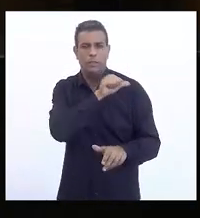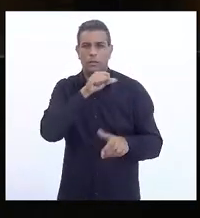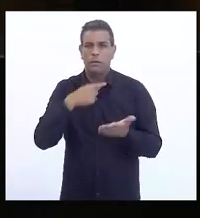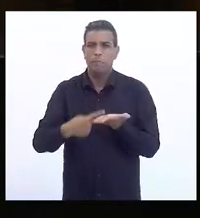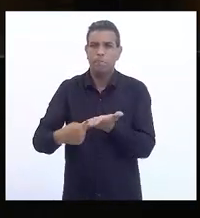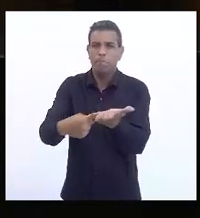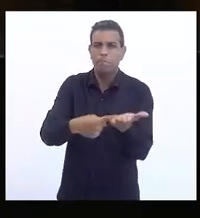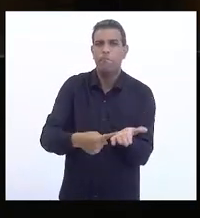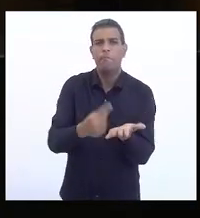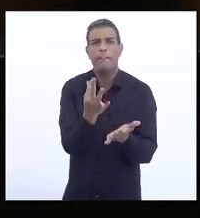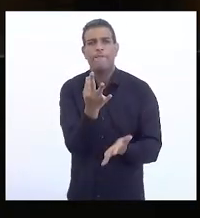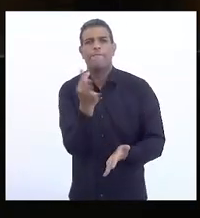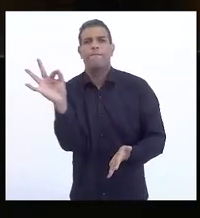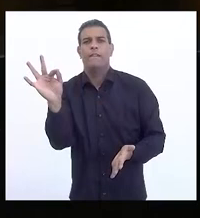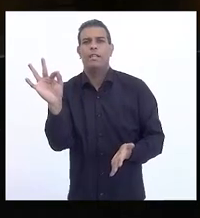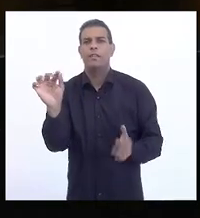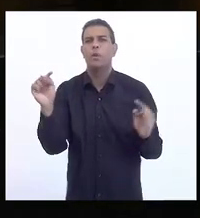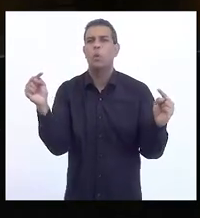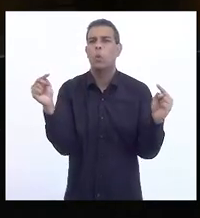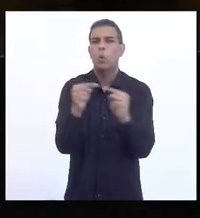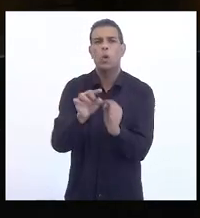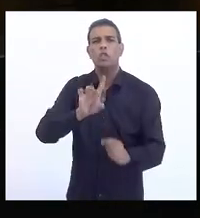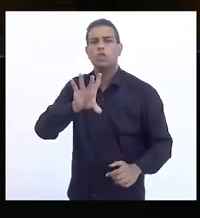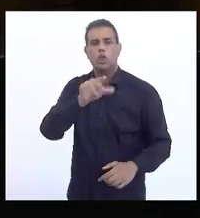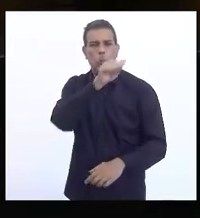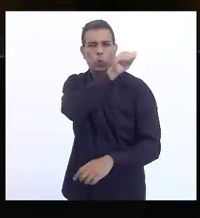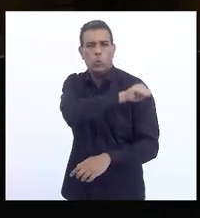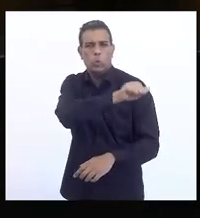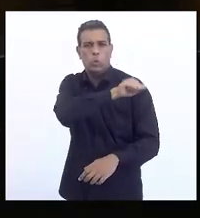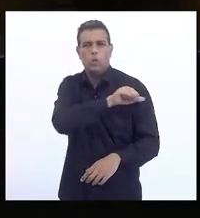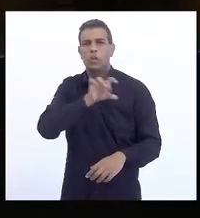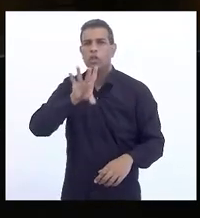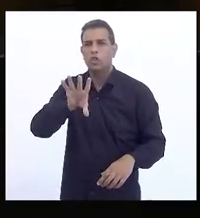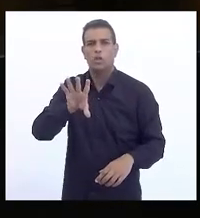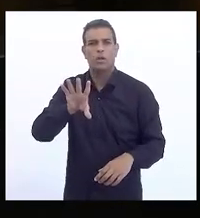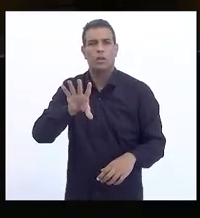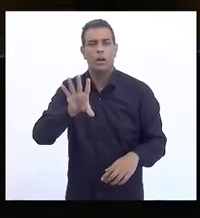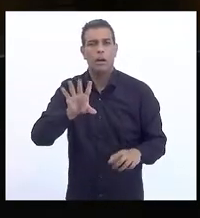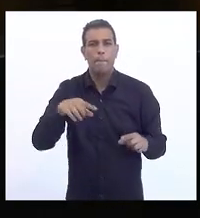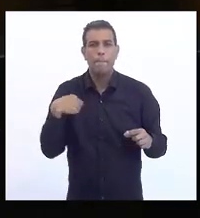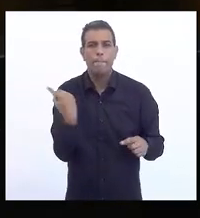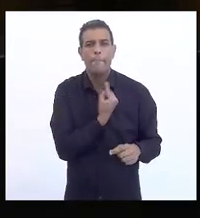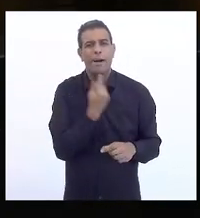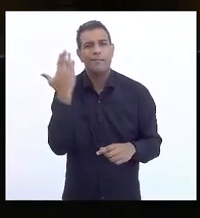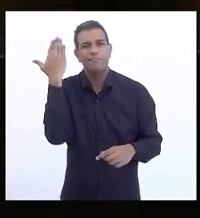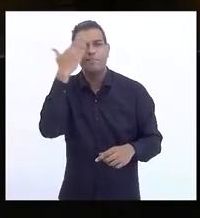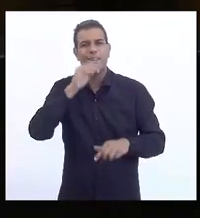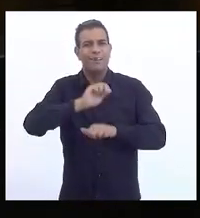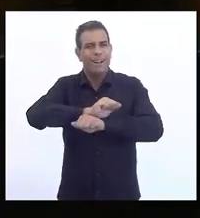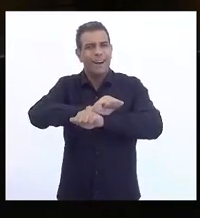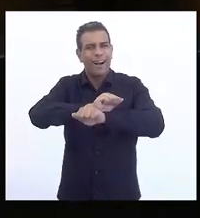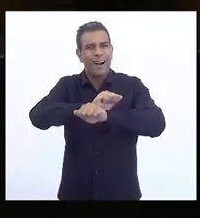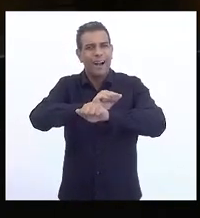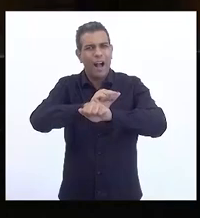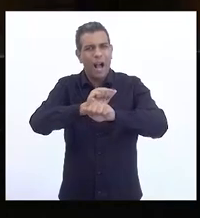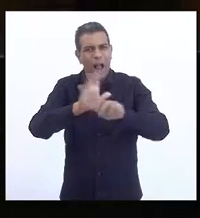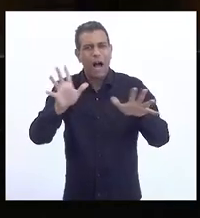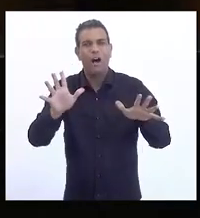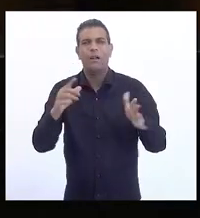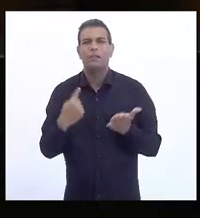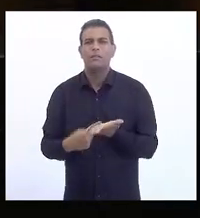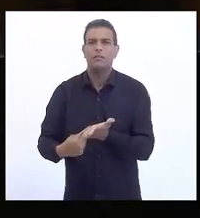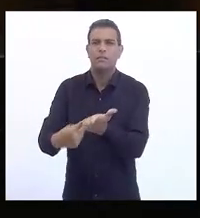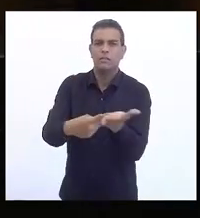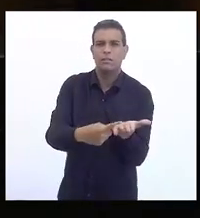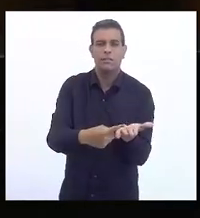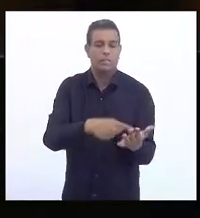pacto federativo. Mas não é só o Rio de Janeiro, deputado Eliomar. Há um entendimento, deputado Rubens Bontempo,